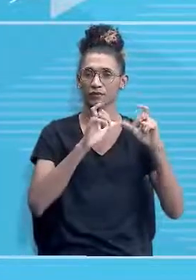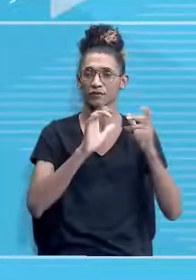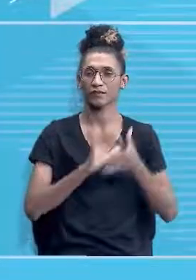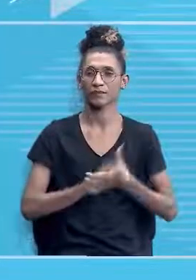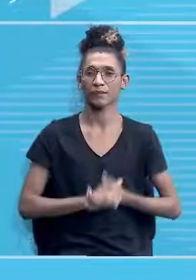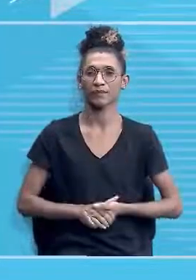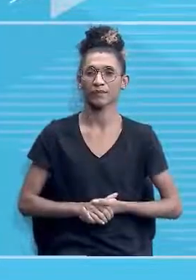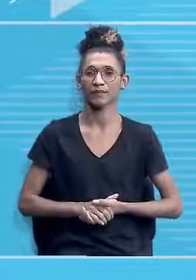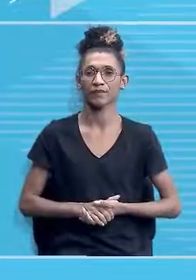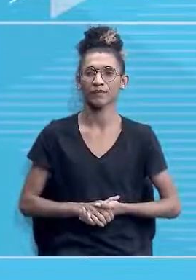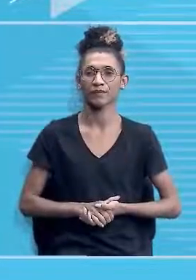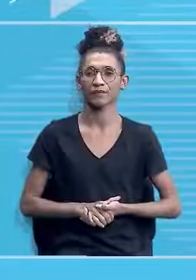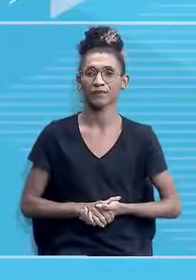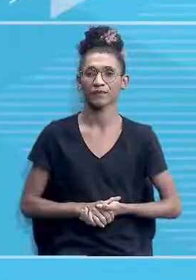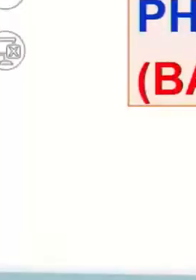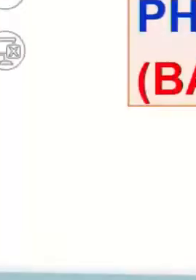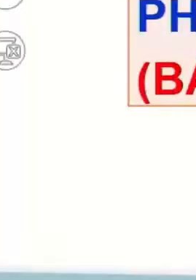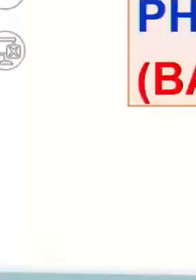o mesmo time